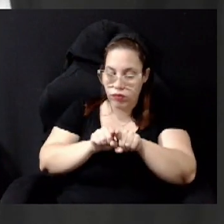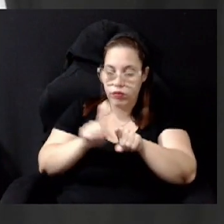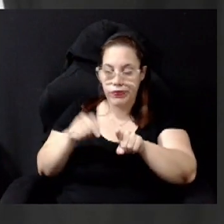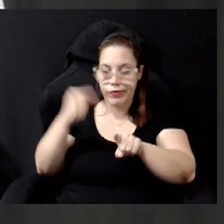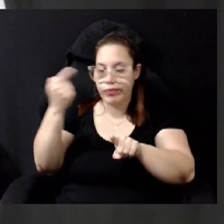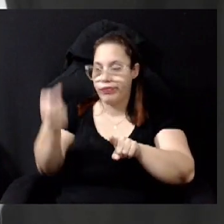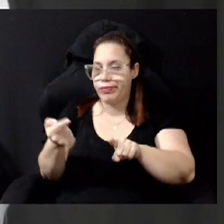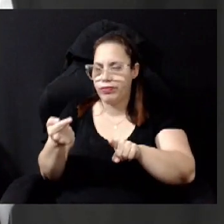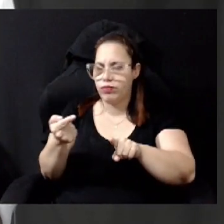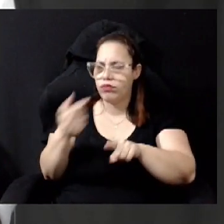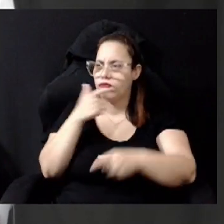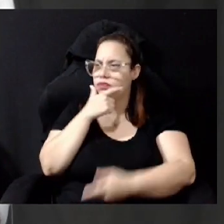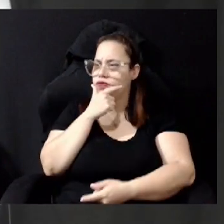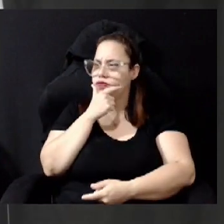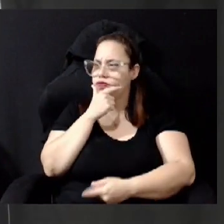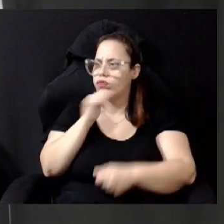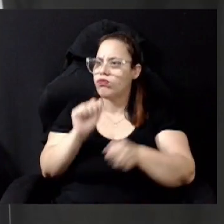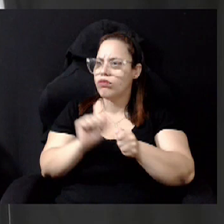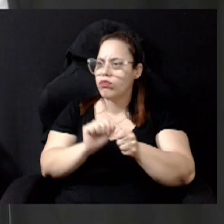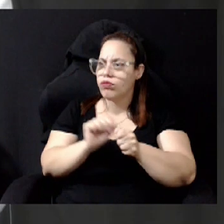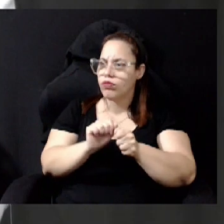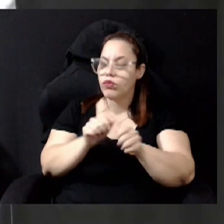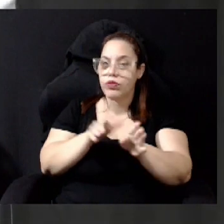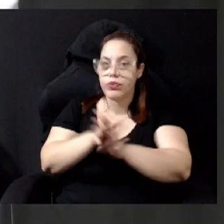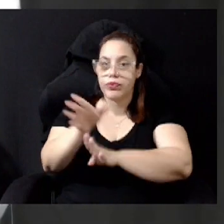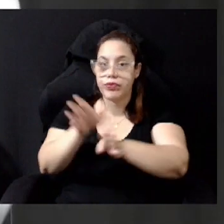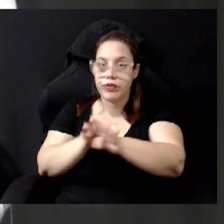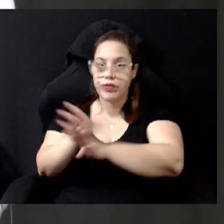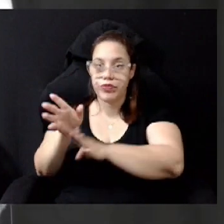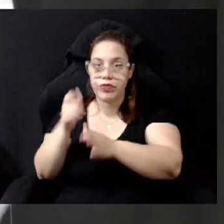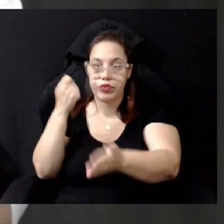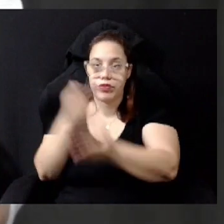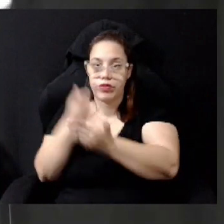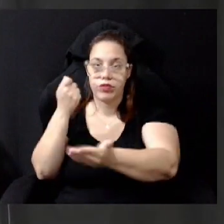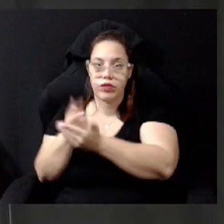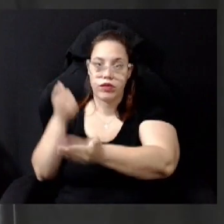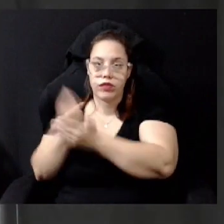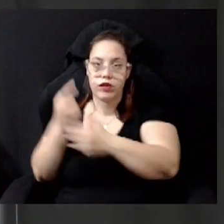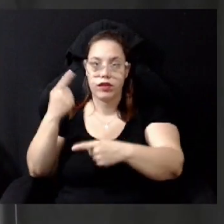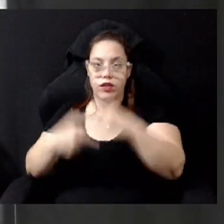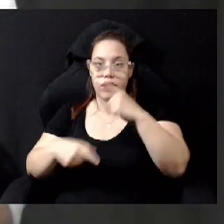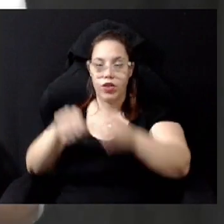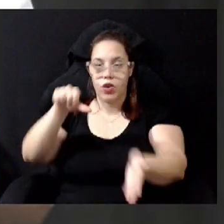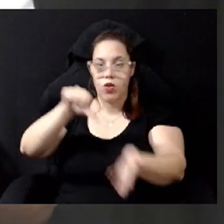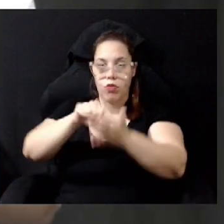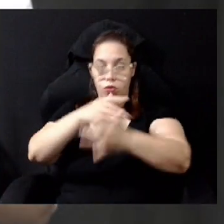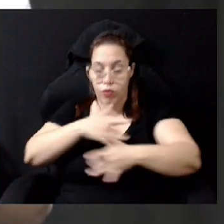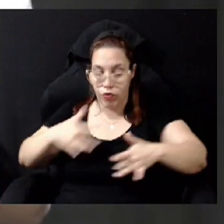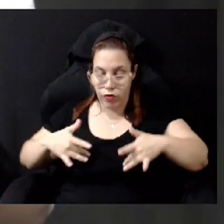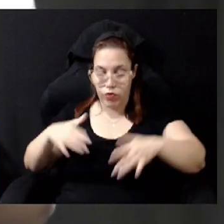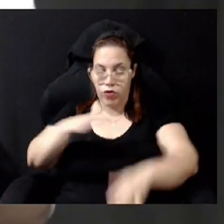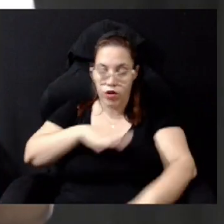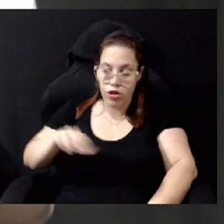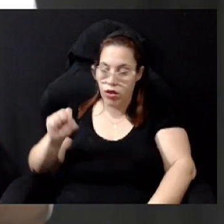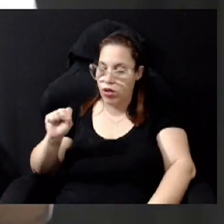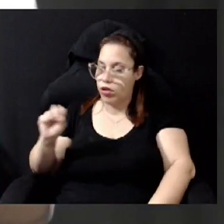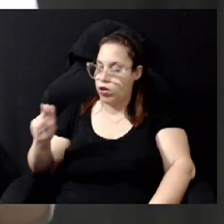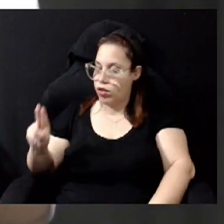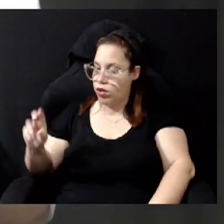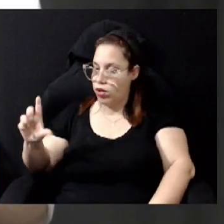campos nós fizemos bastante indicação para compra de equipamentos nos postos de saúde, especialmente da região sul,